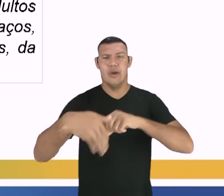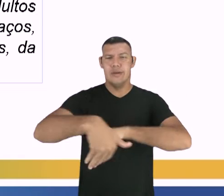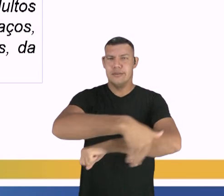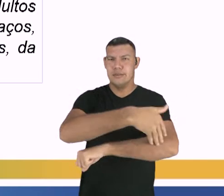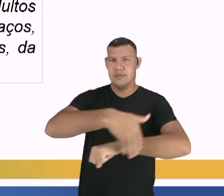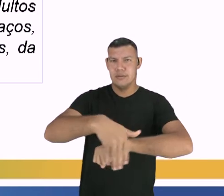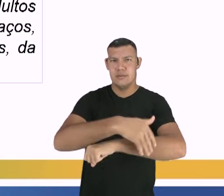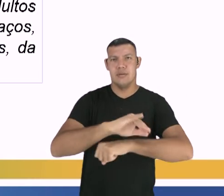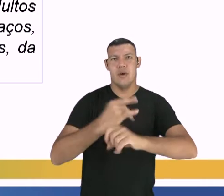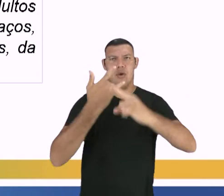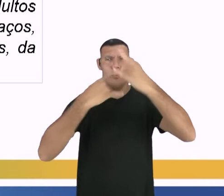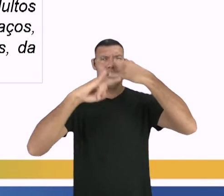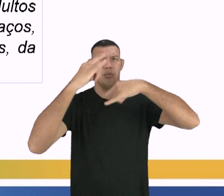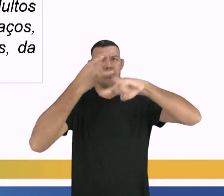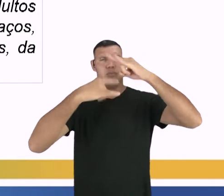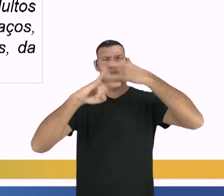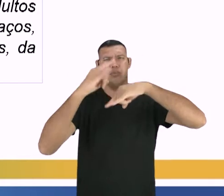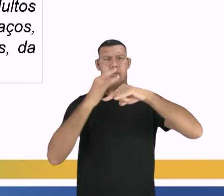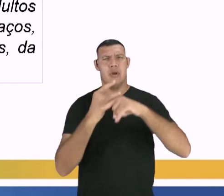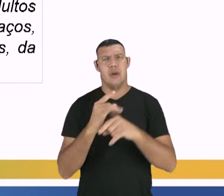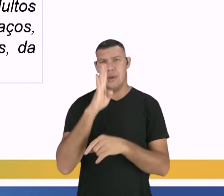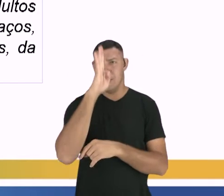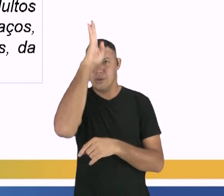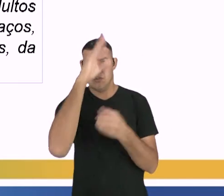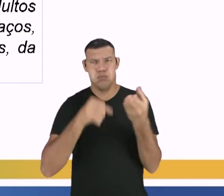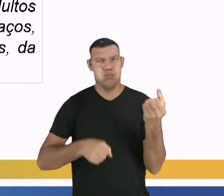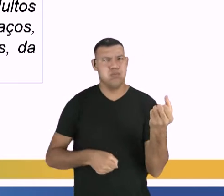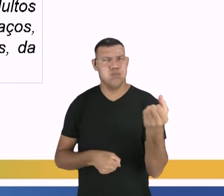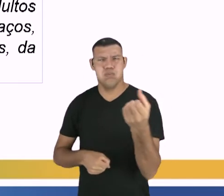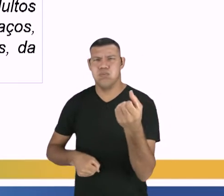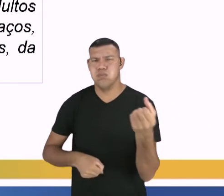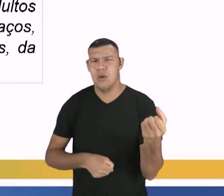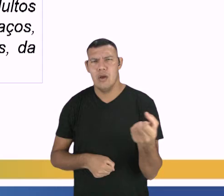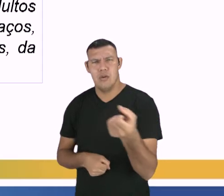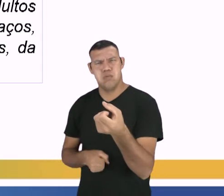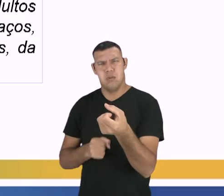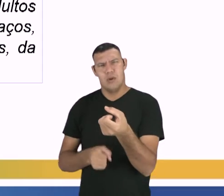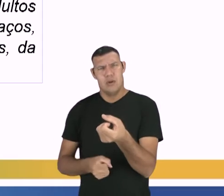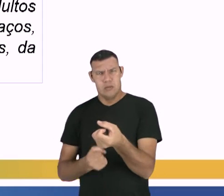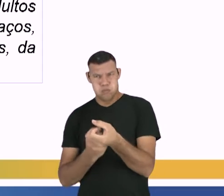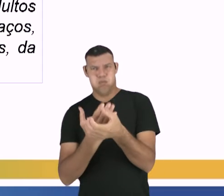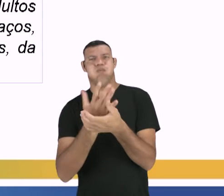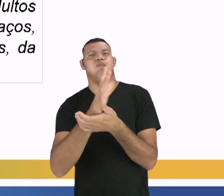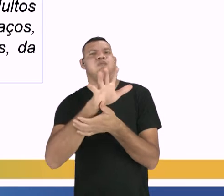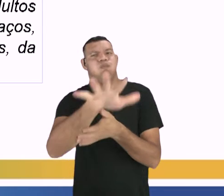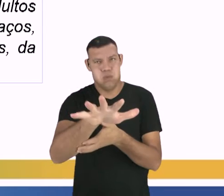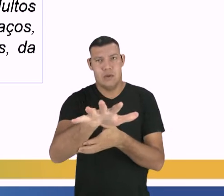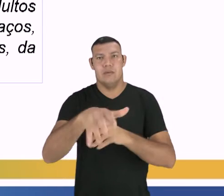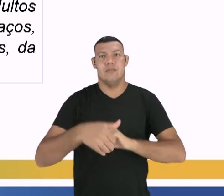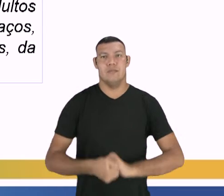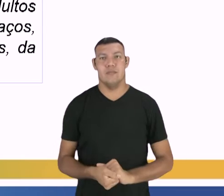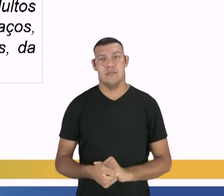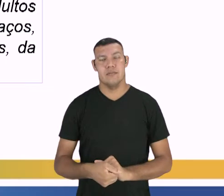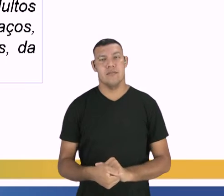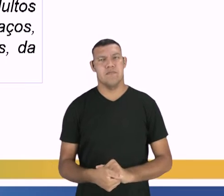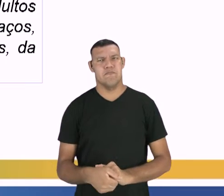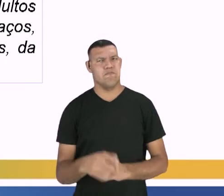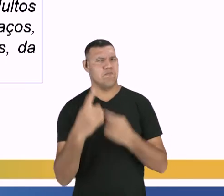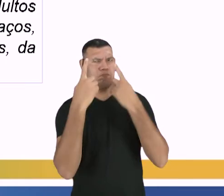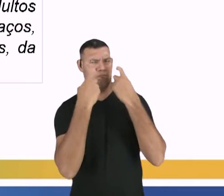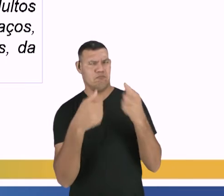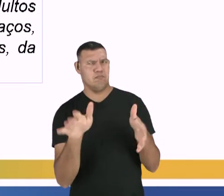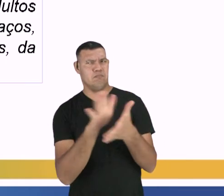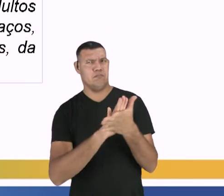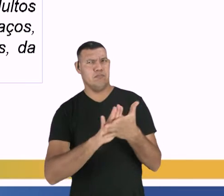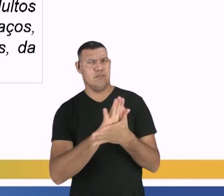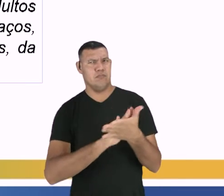onde brilhavam bombeiros entre jorros d'água. A eles não interessava